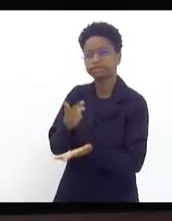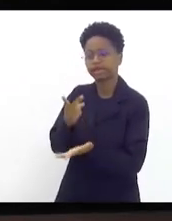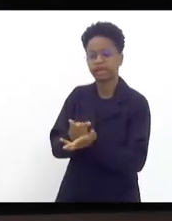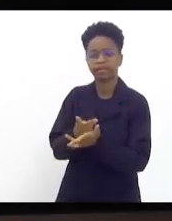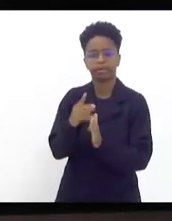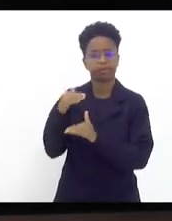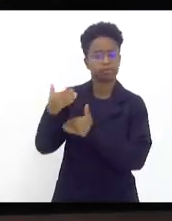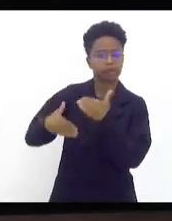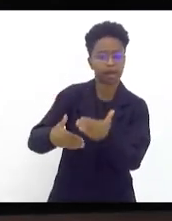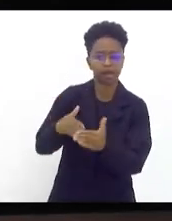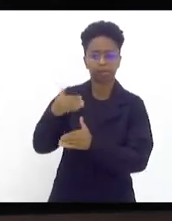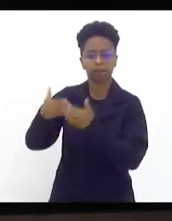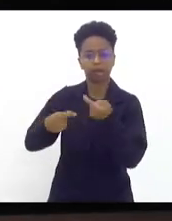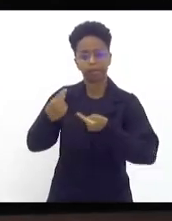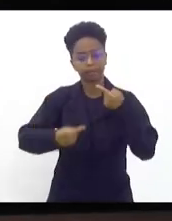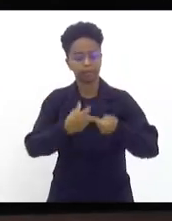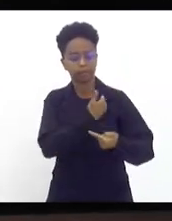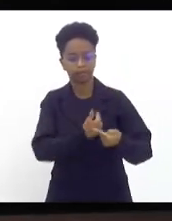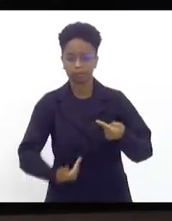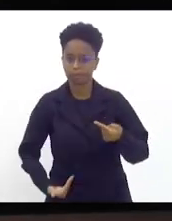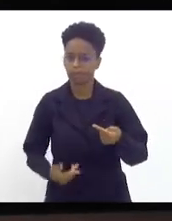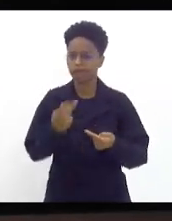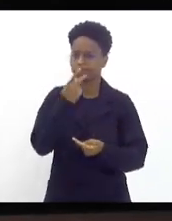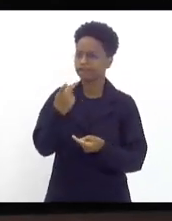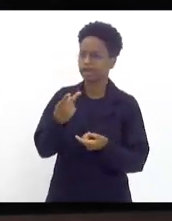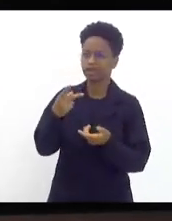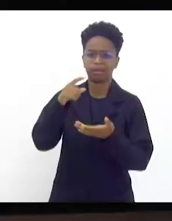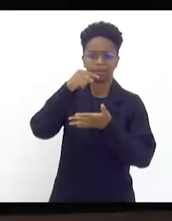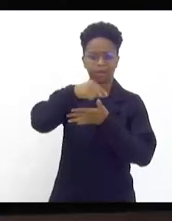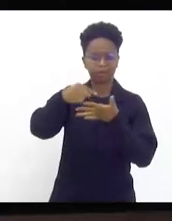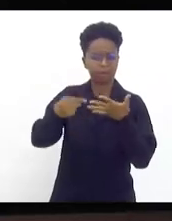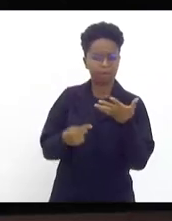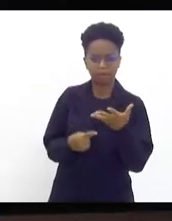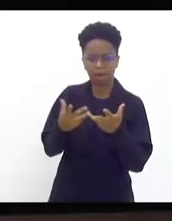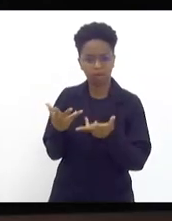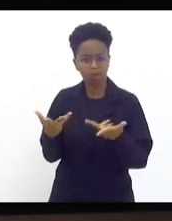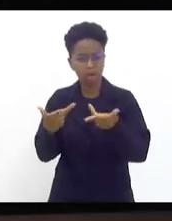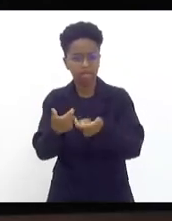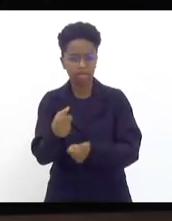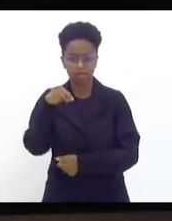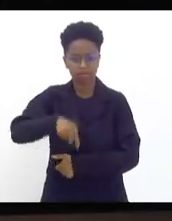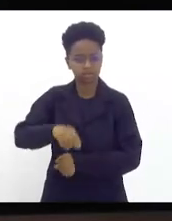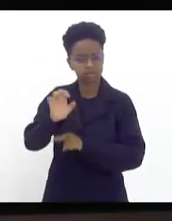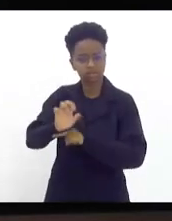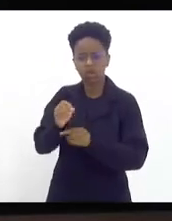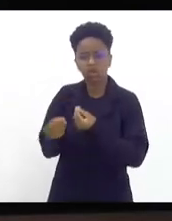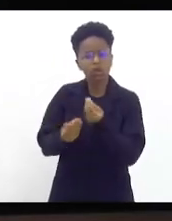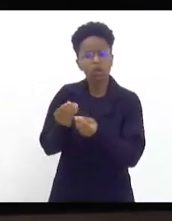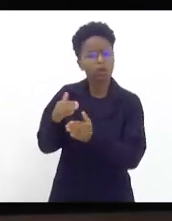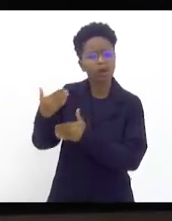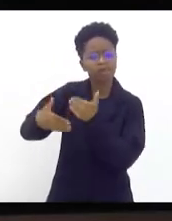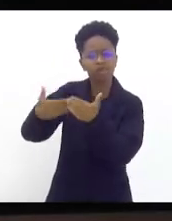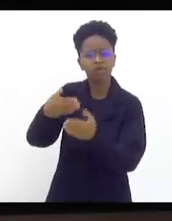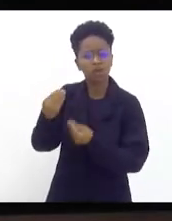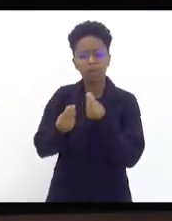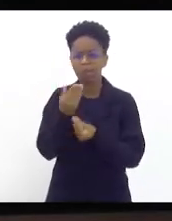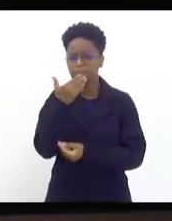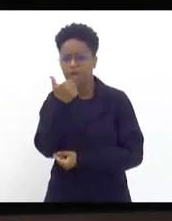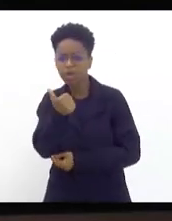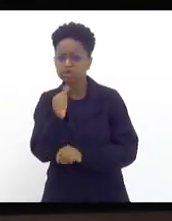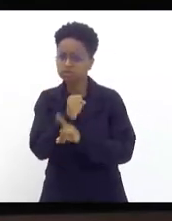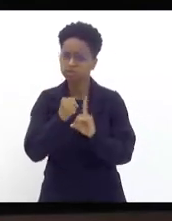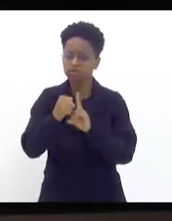gente em avançar em políticas públicas na qualidade do nosso Estado como é que a gente vai avançar melhorar a sociedade